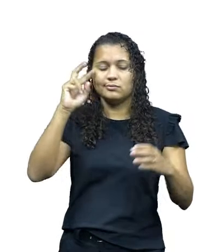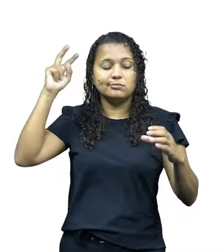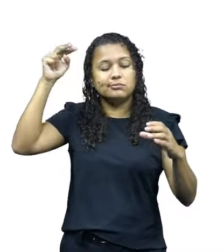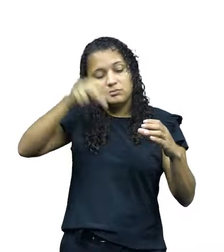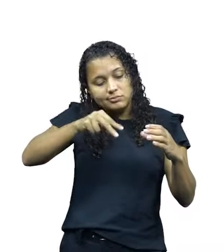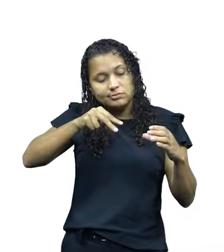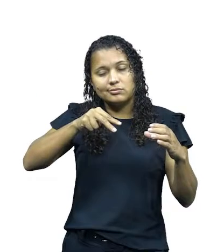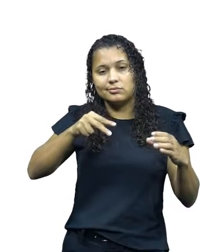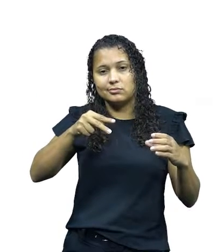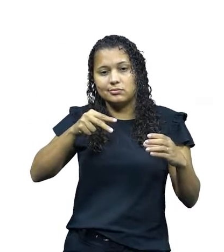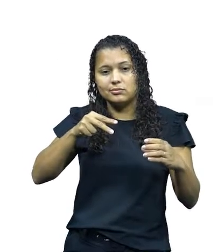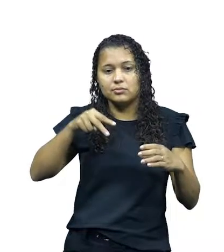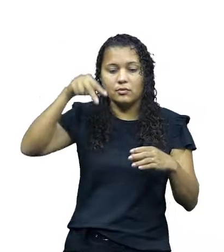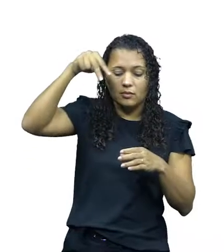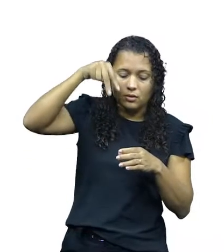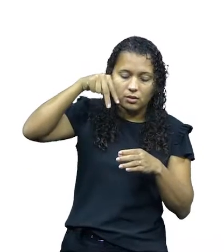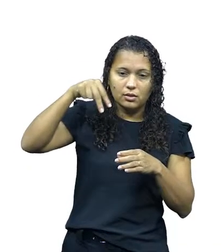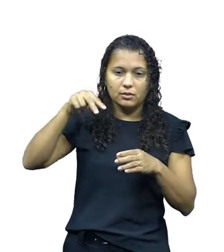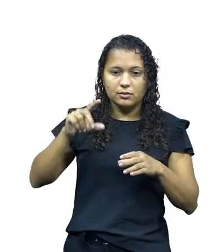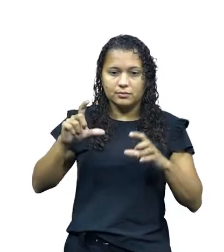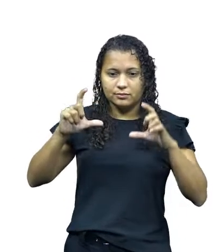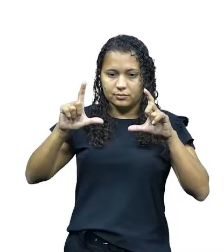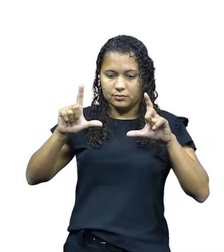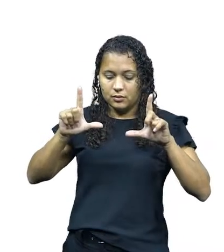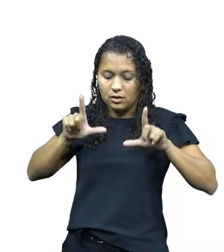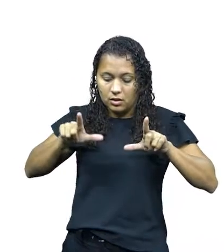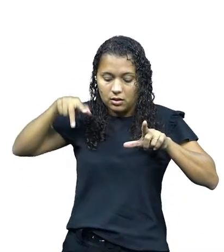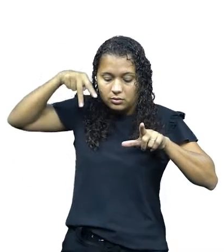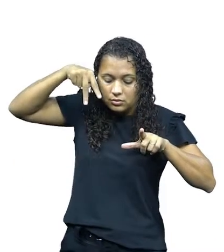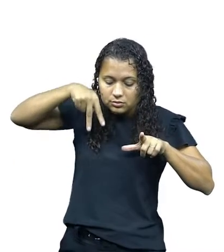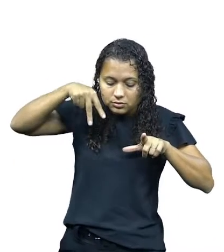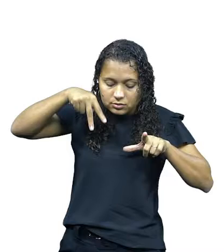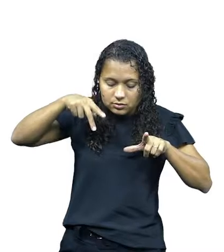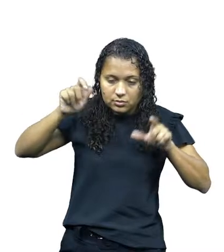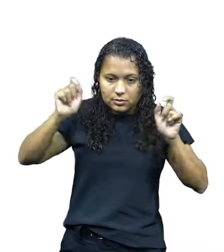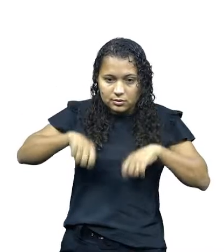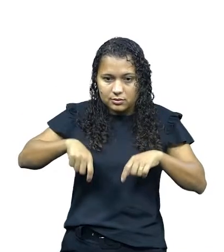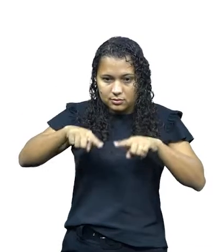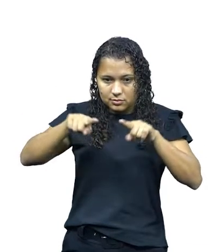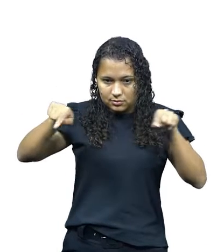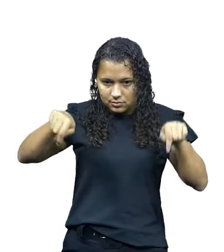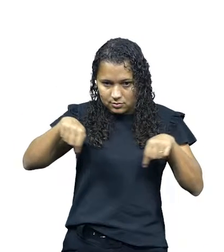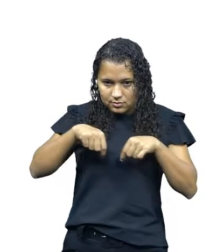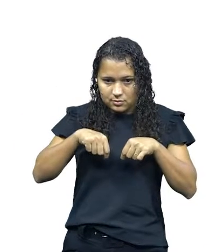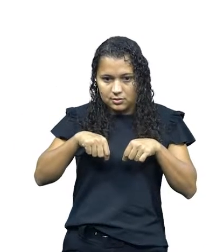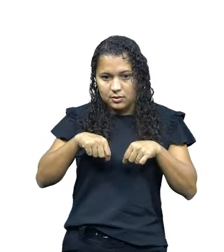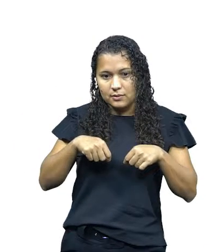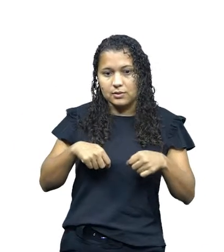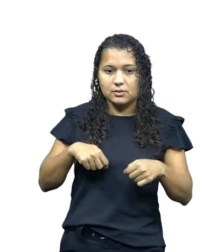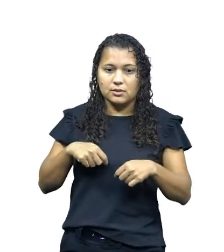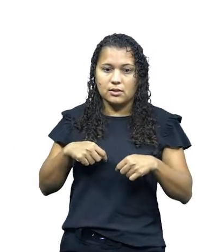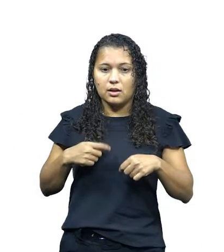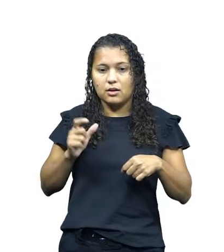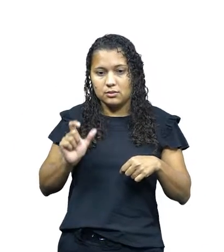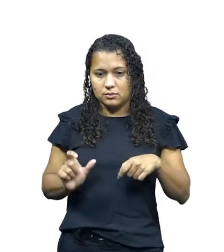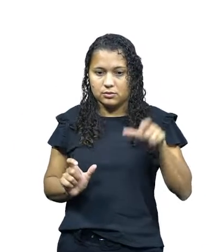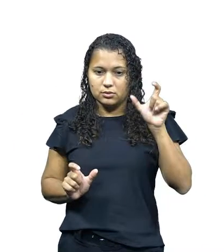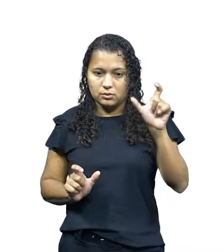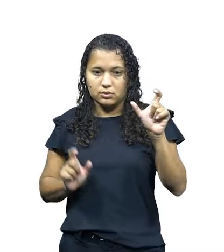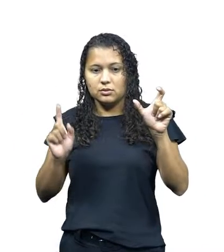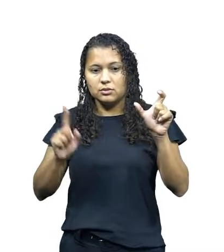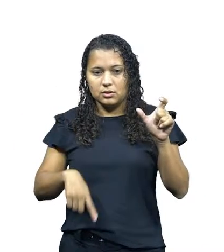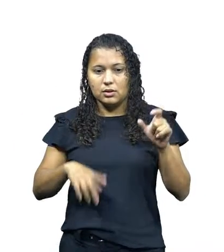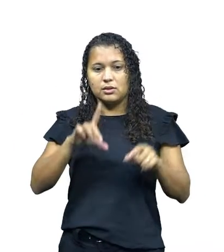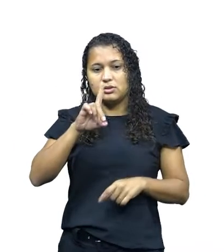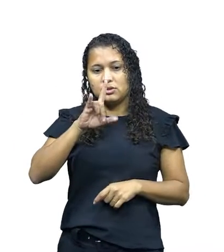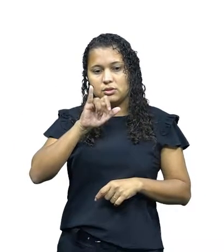vai... logo em cima nós temos a vista da peça inteira, a gente olha lá de cima, a gente vê ela inteiramente, mas essas outras duas são a